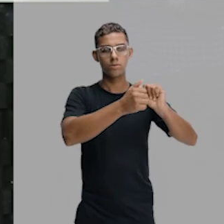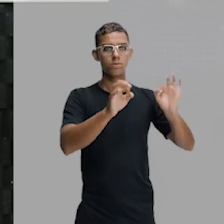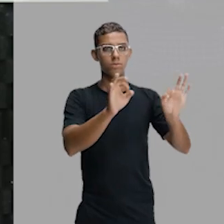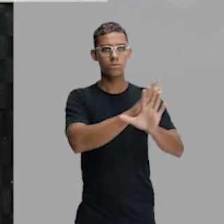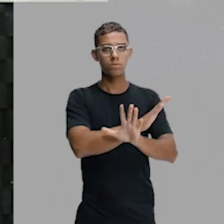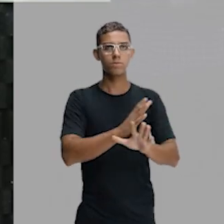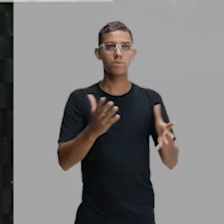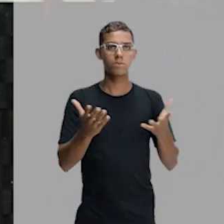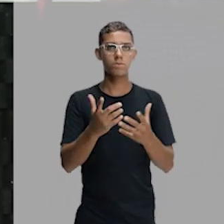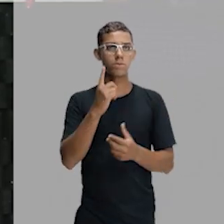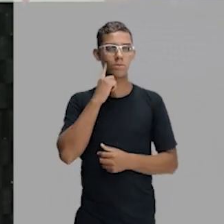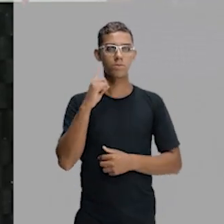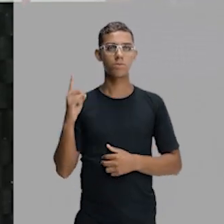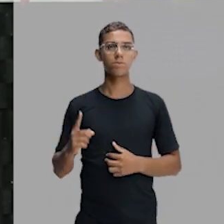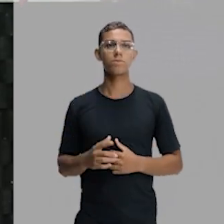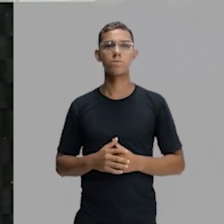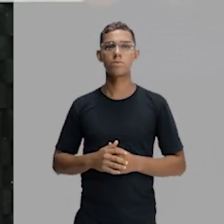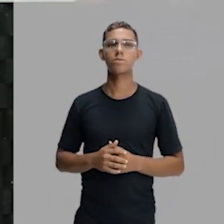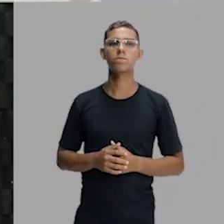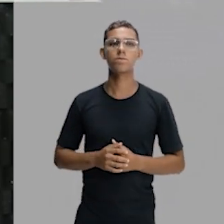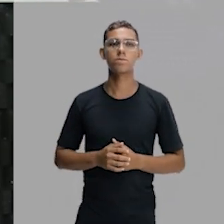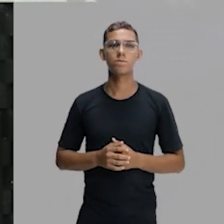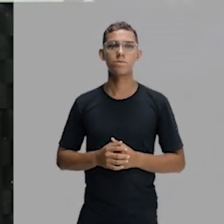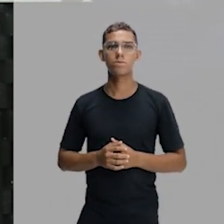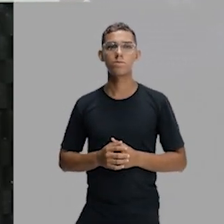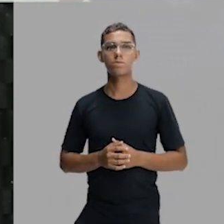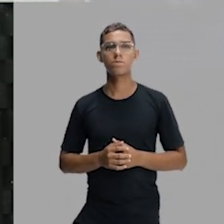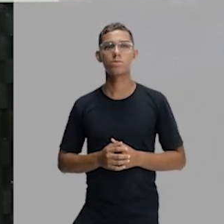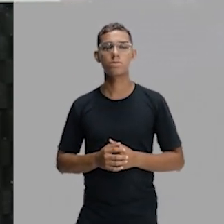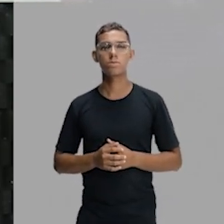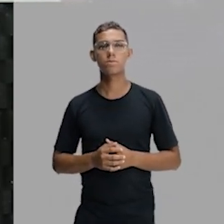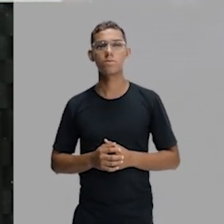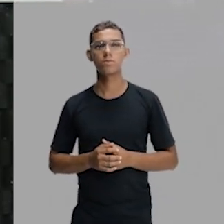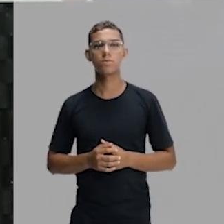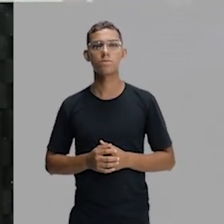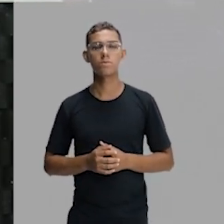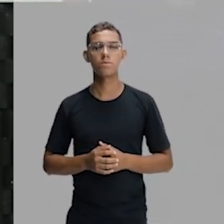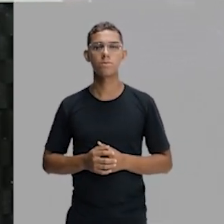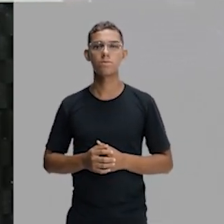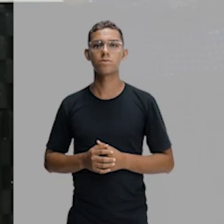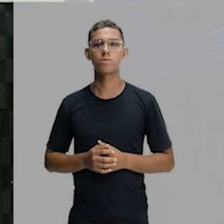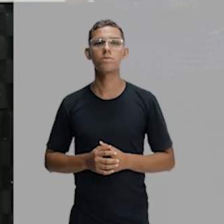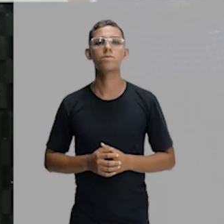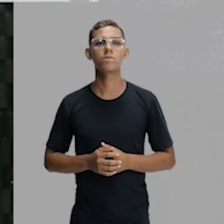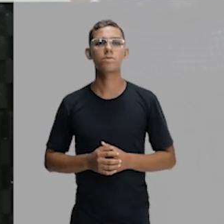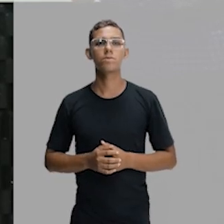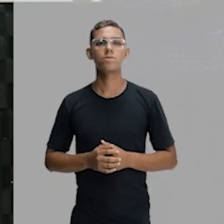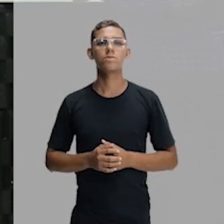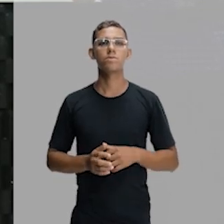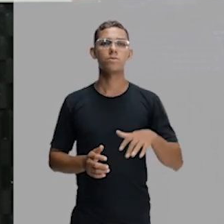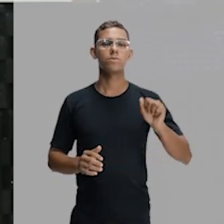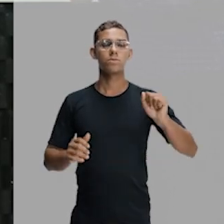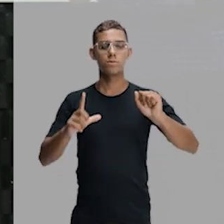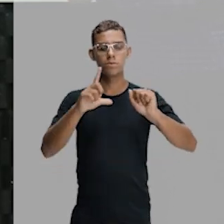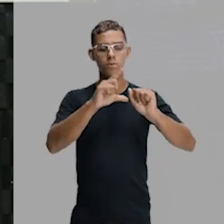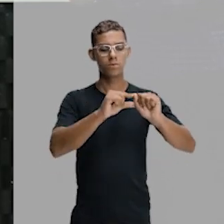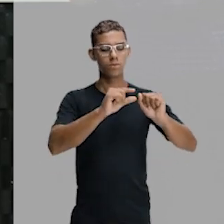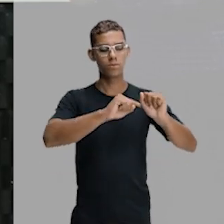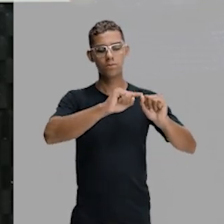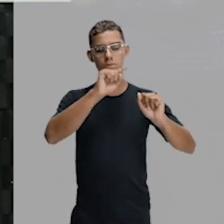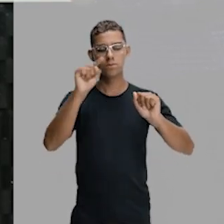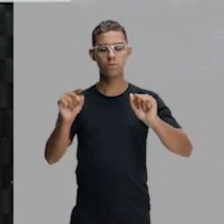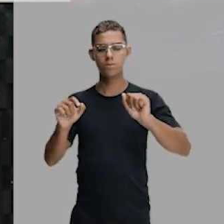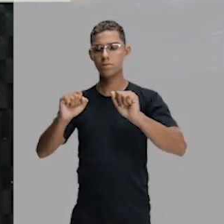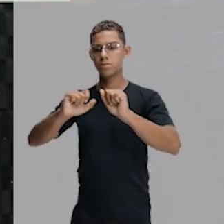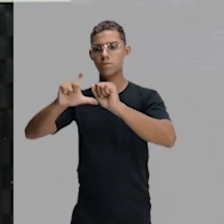fazer o cruzamento com esse Azinho aqui. Se eu juntar este Azinho com este Azão, vai ficar o